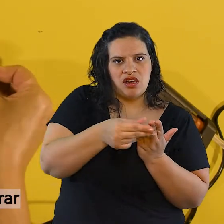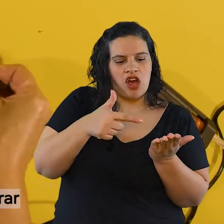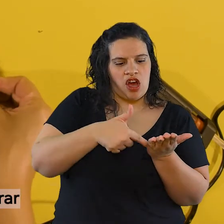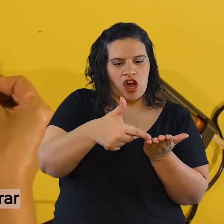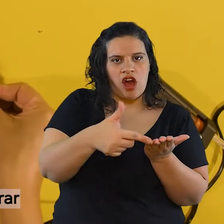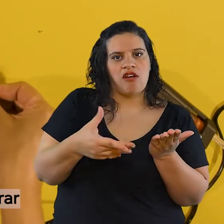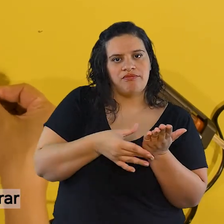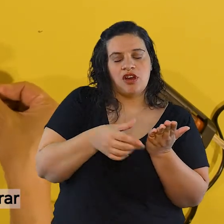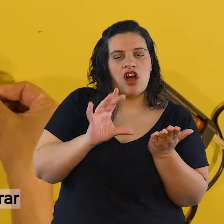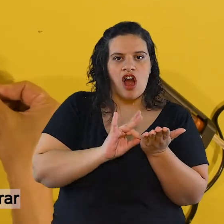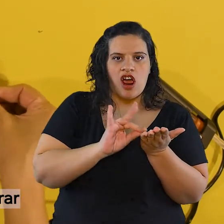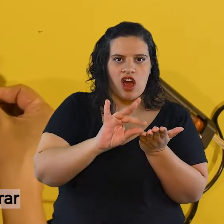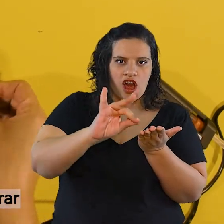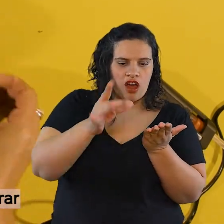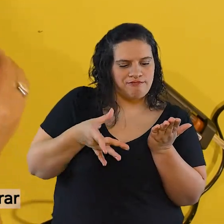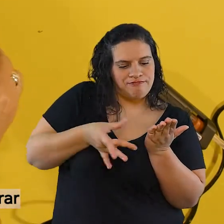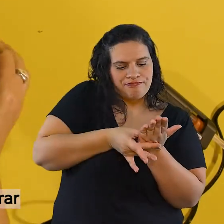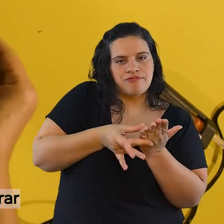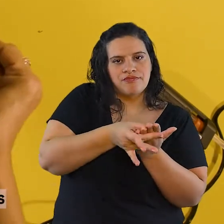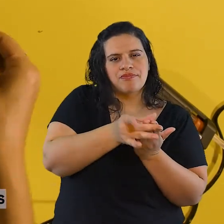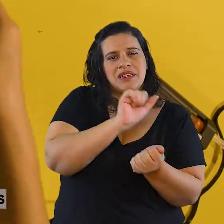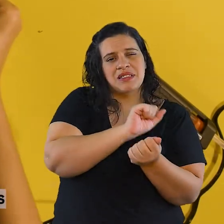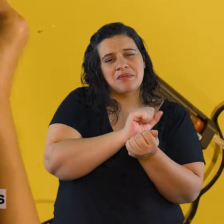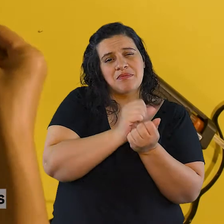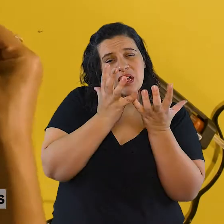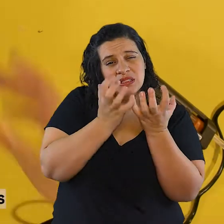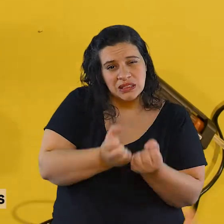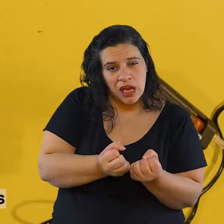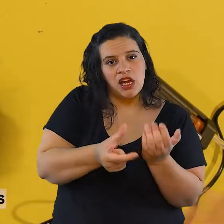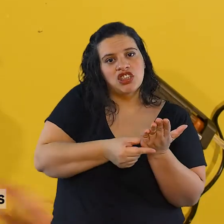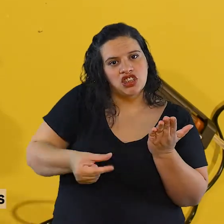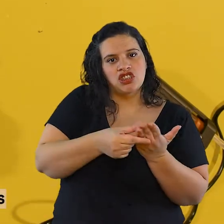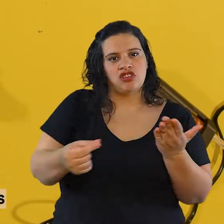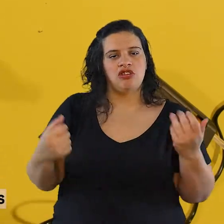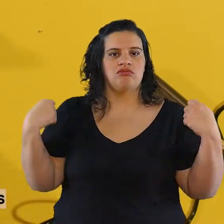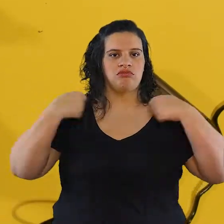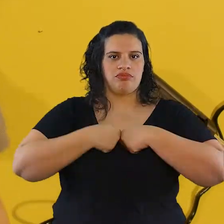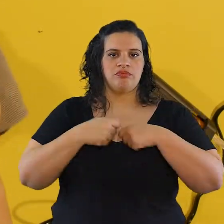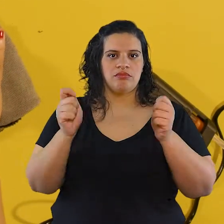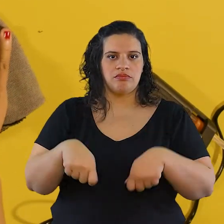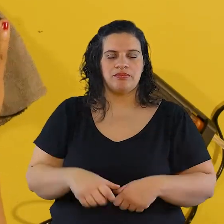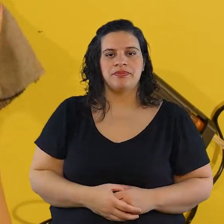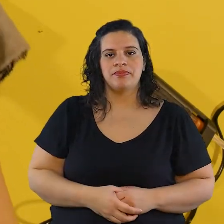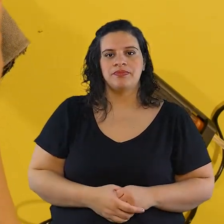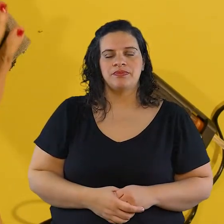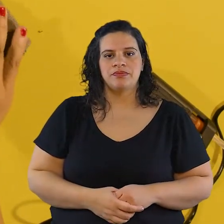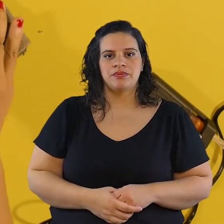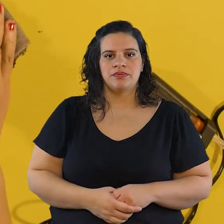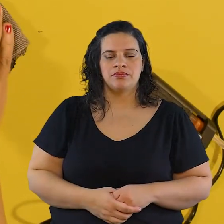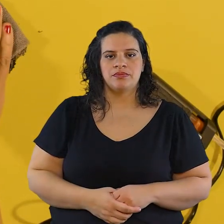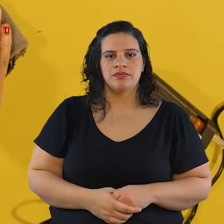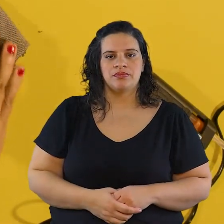colocar uns clipes, alguma coisa para segurar enquanto você cola ela inteira e aí depois espera secar e aí